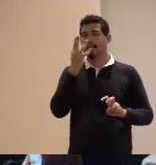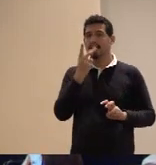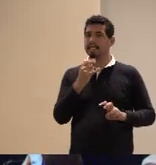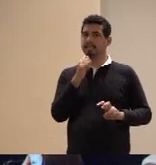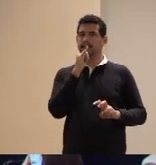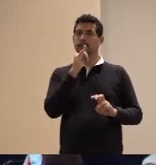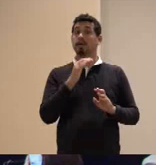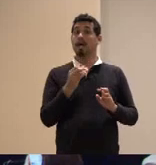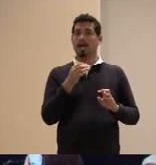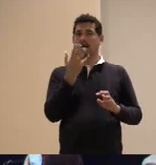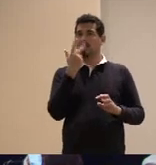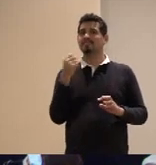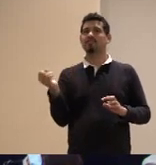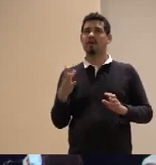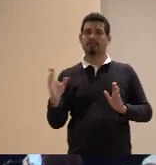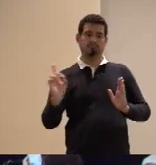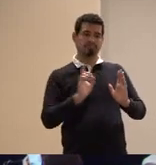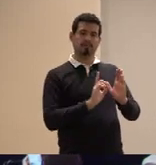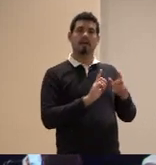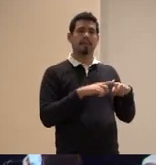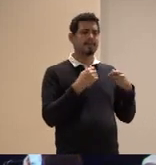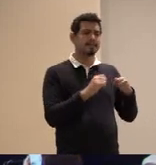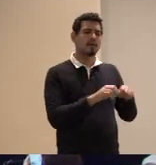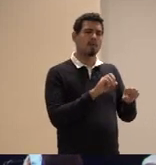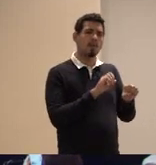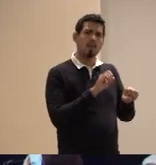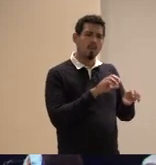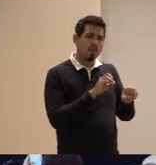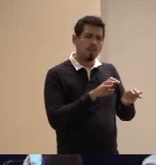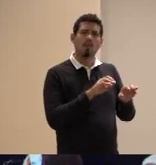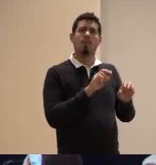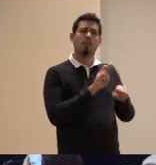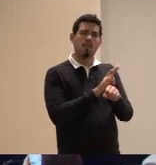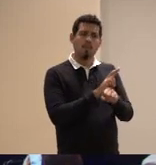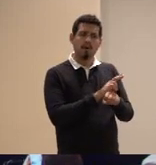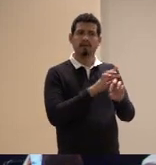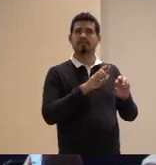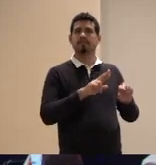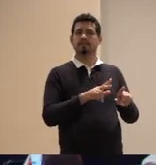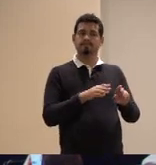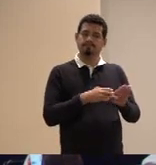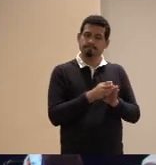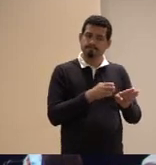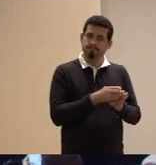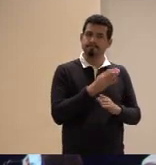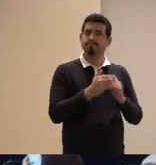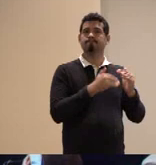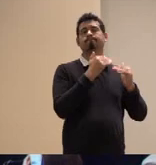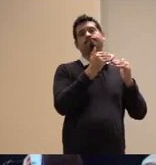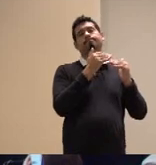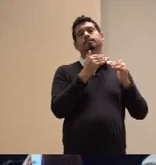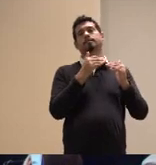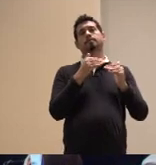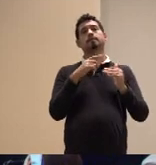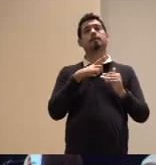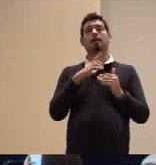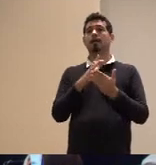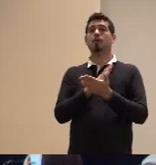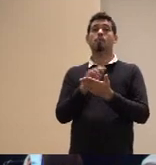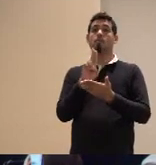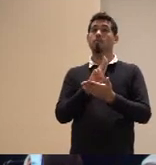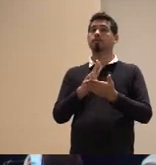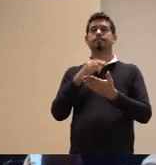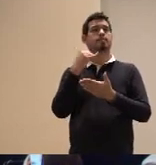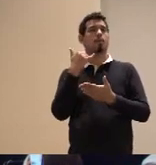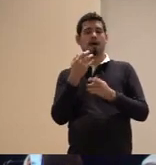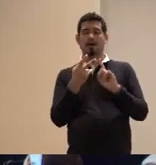chega, as crianças que demandam atenção. E aí eu vivo sempre colocando, gente, se limitem ao uso do celular,